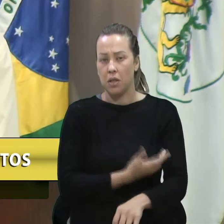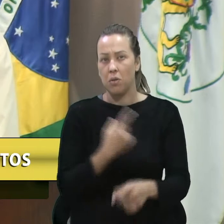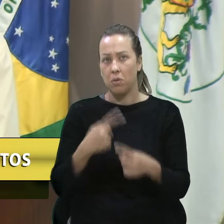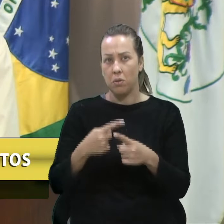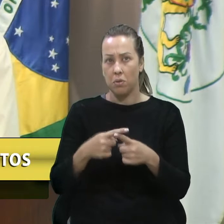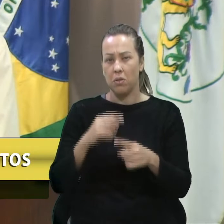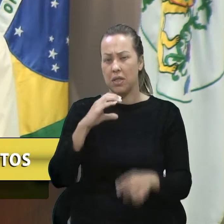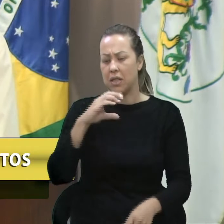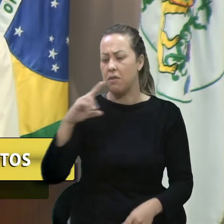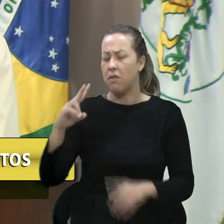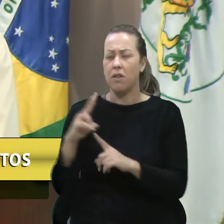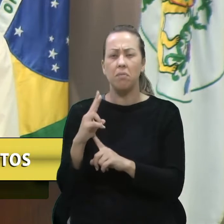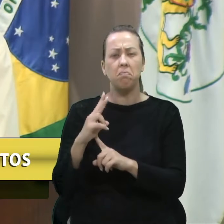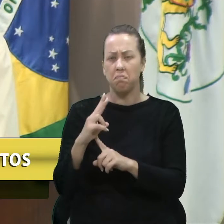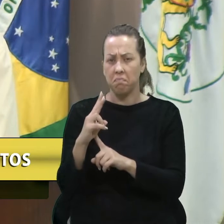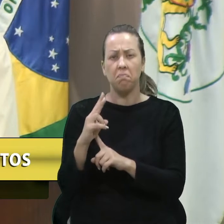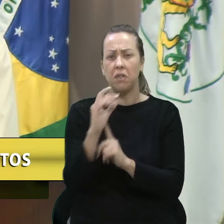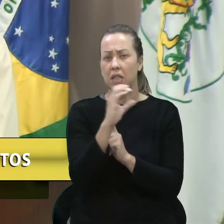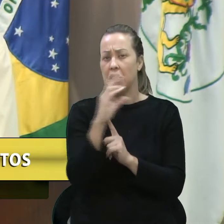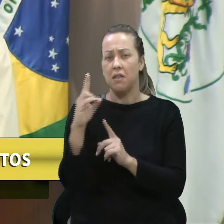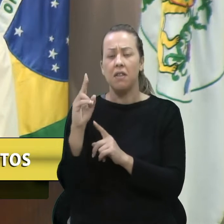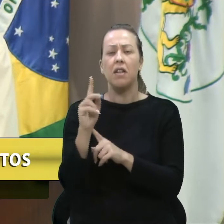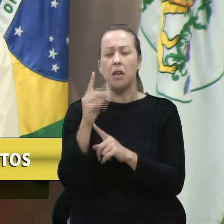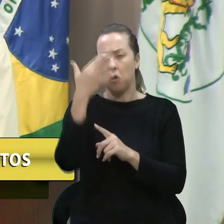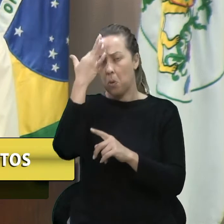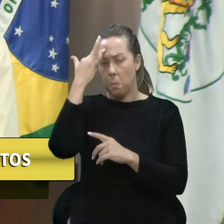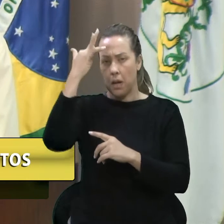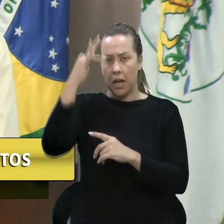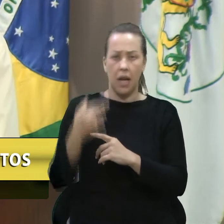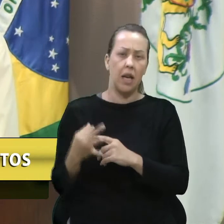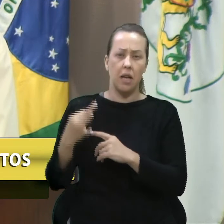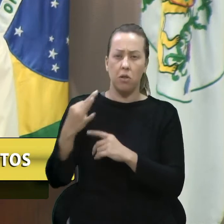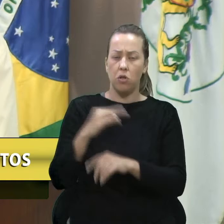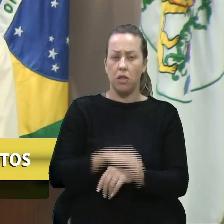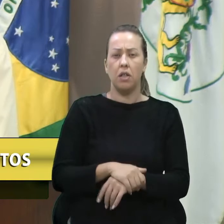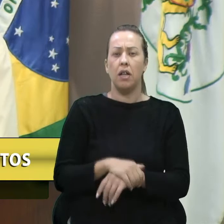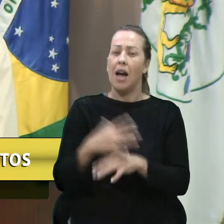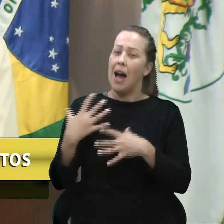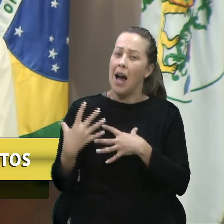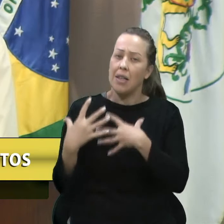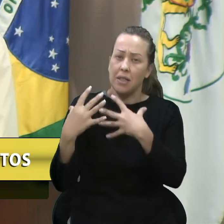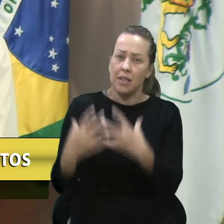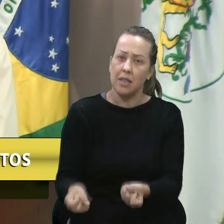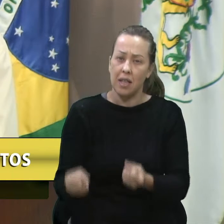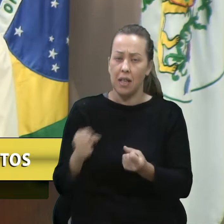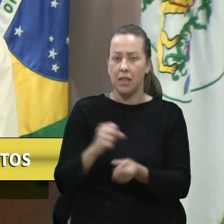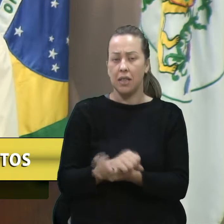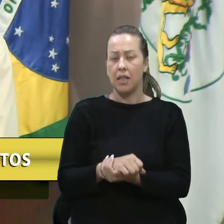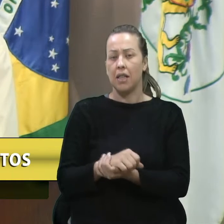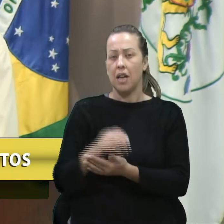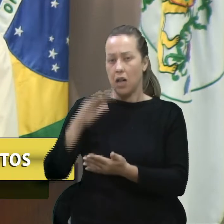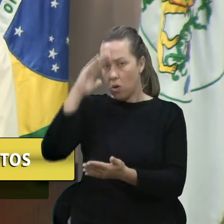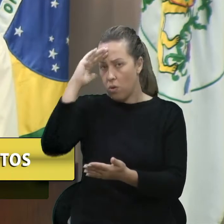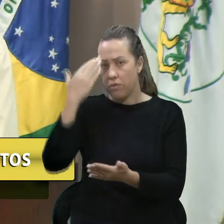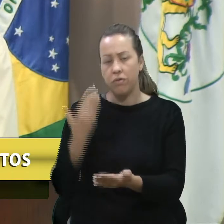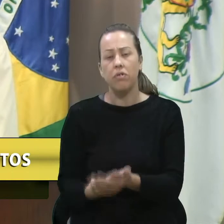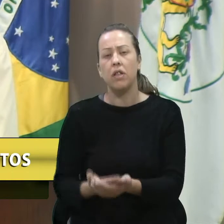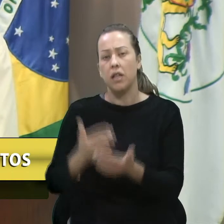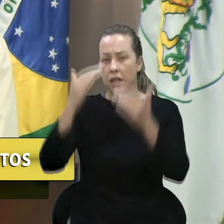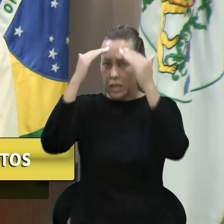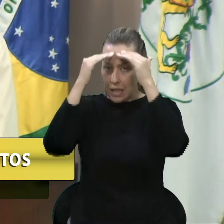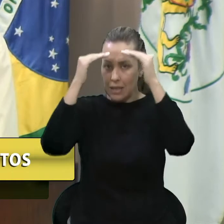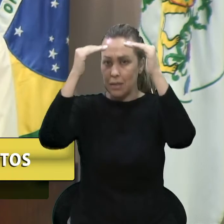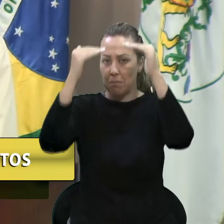CVV faz? O CVV utiliza da compreensão, da aceitação, da confiança, do